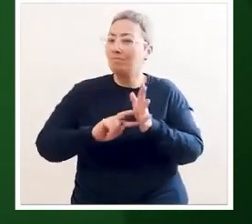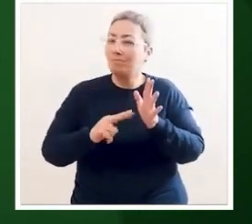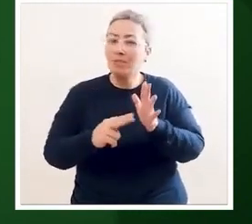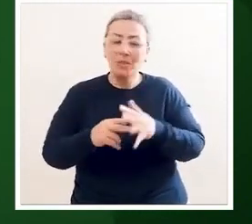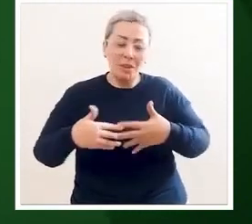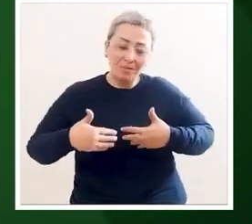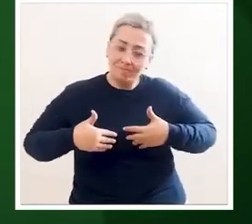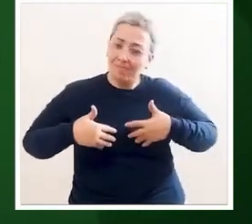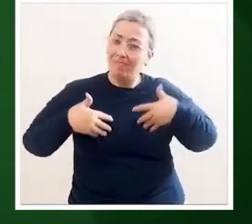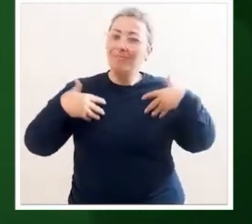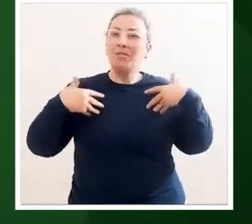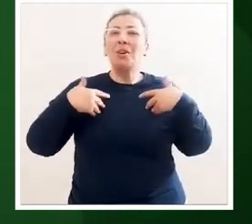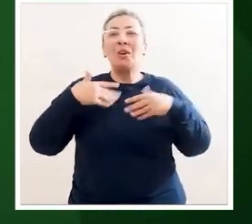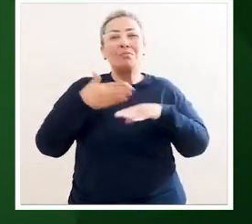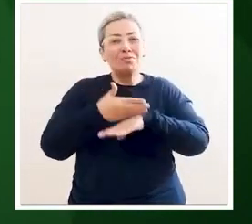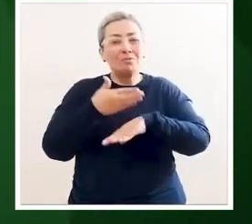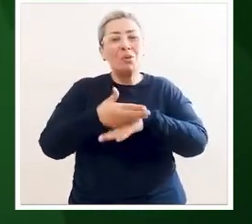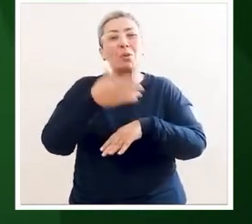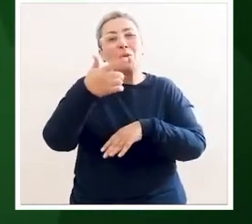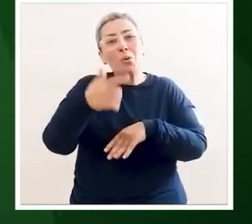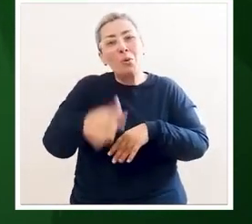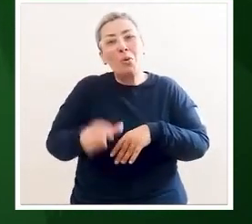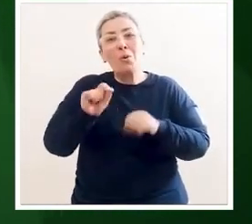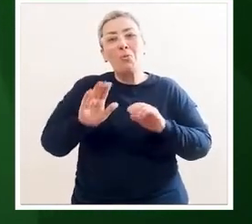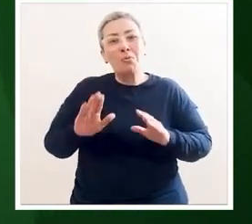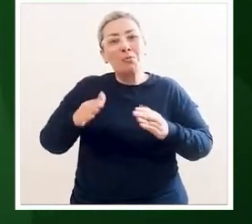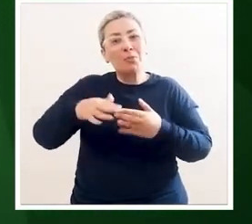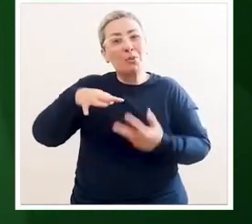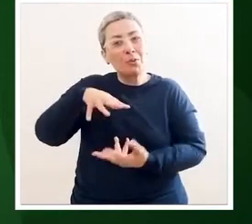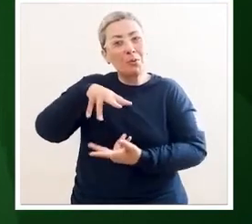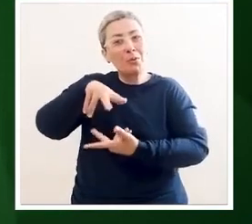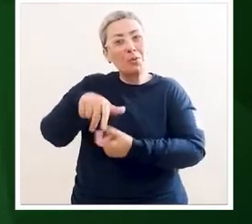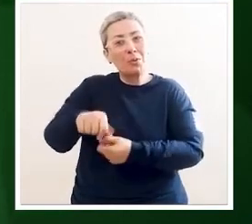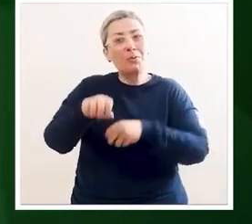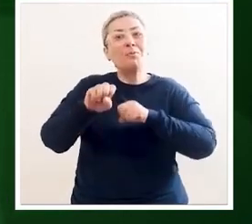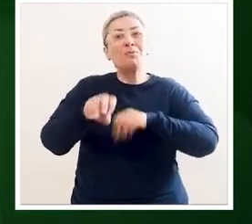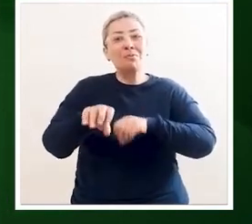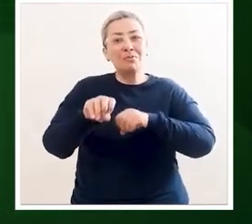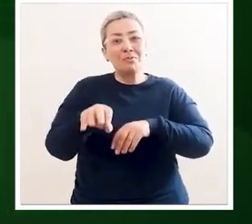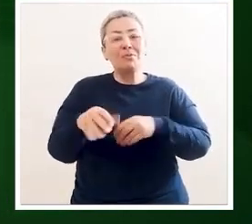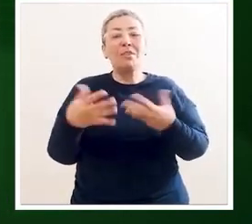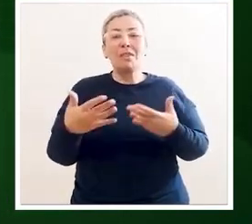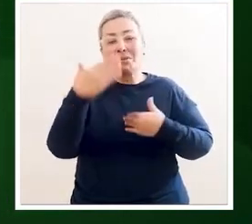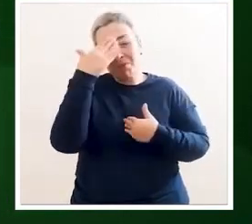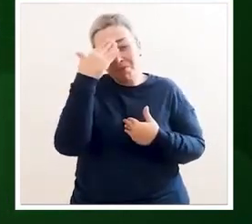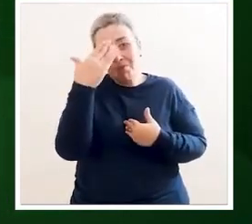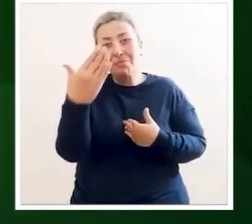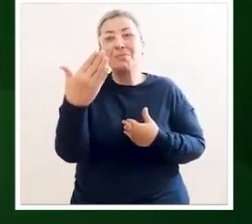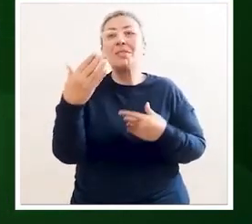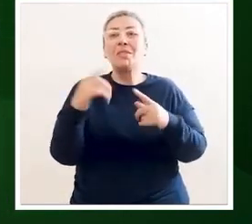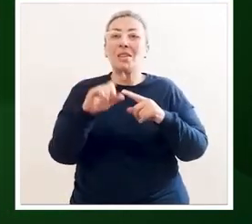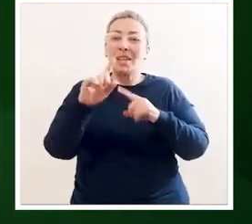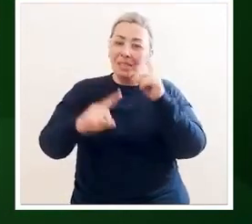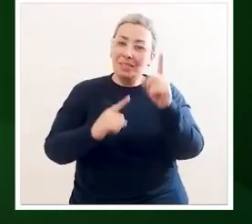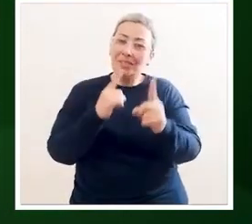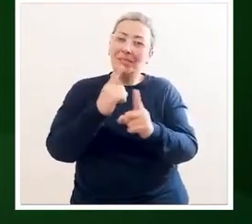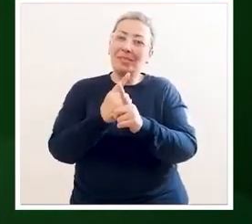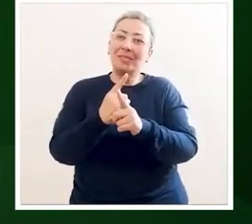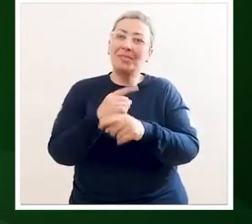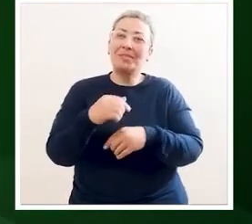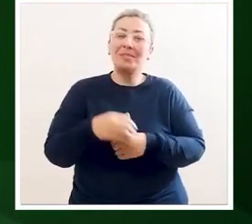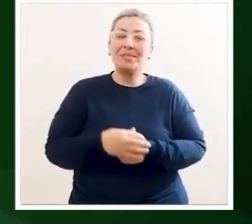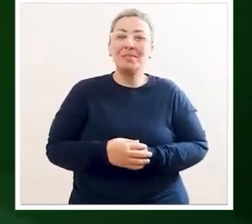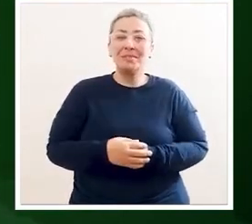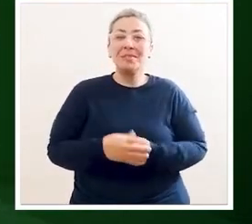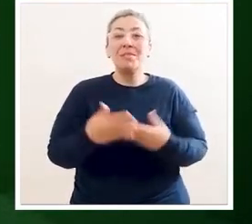foi uma honra ter participado mais uma vez de uma edição do fórum internacional de educação muito obrigada até